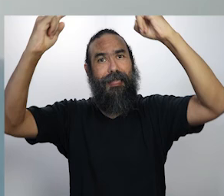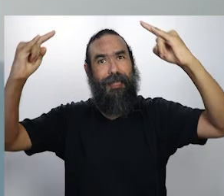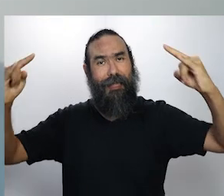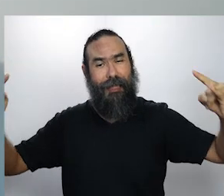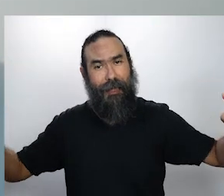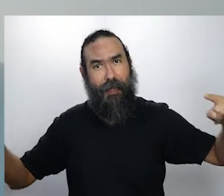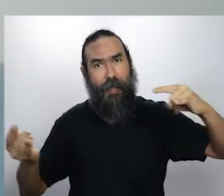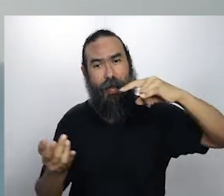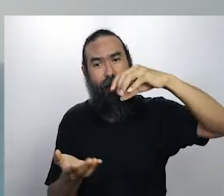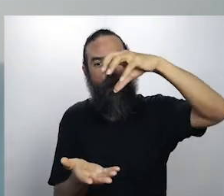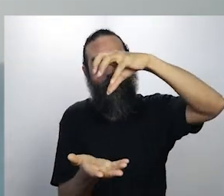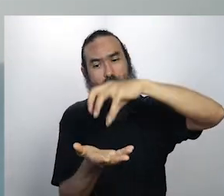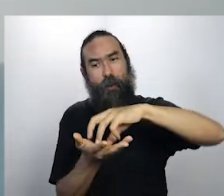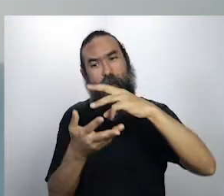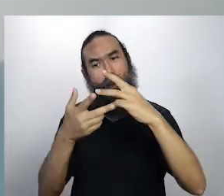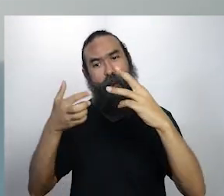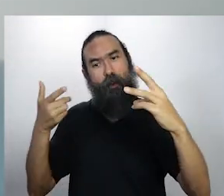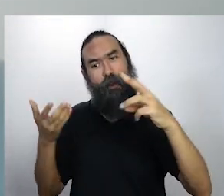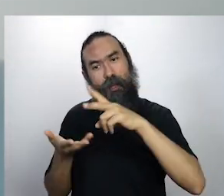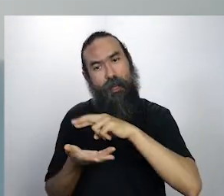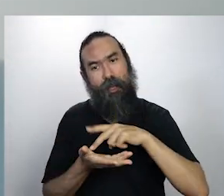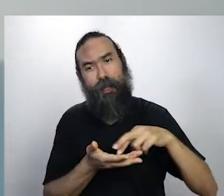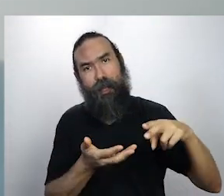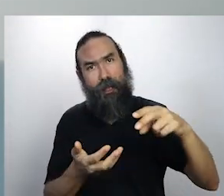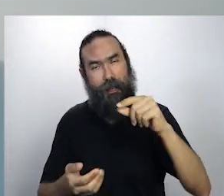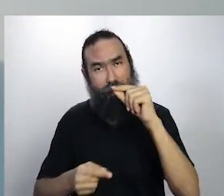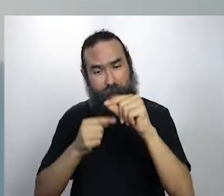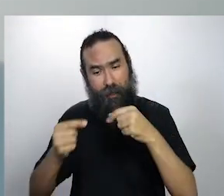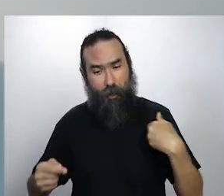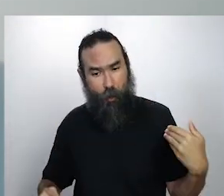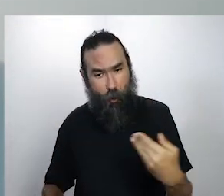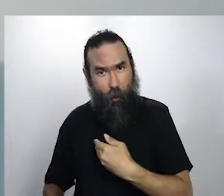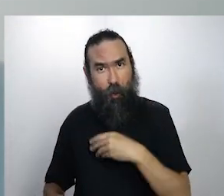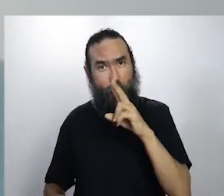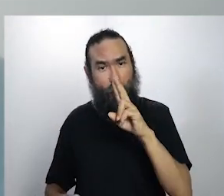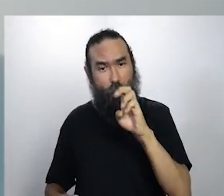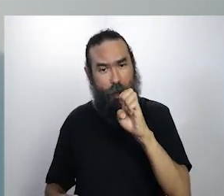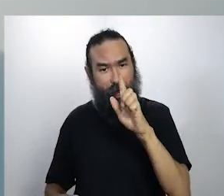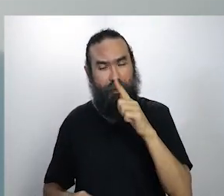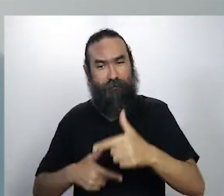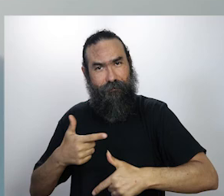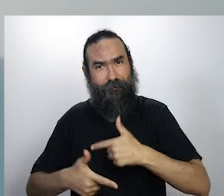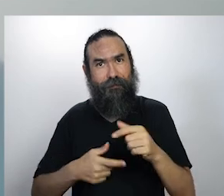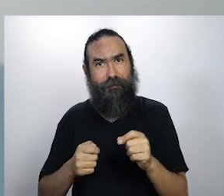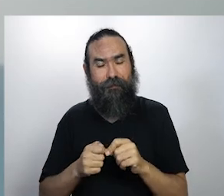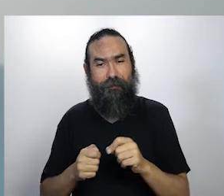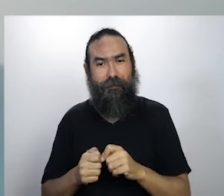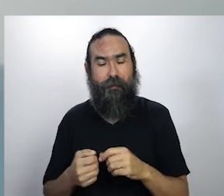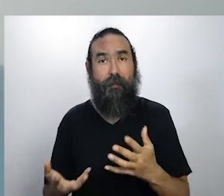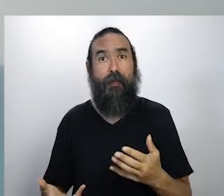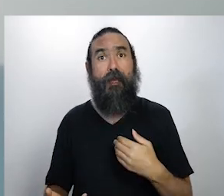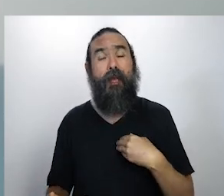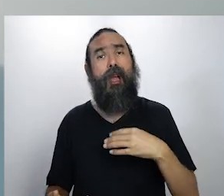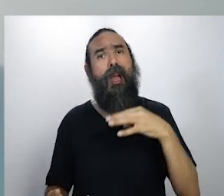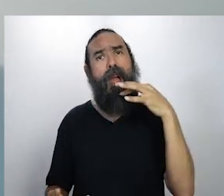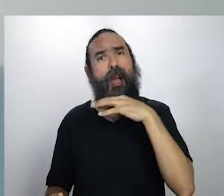a extensão na universidade. E eu acho interessante quando a Shirley, né, Krenak fala